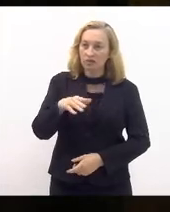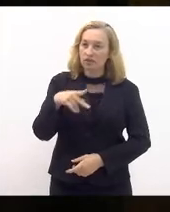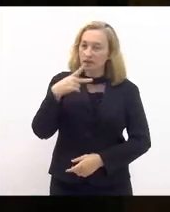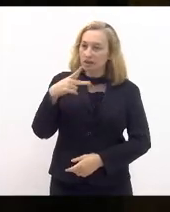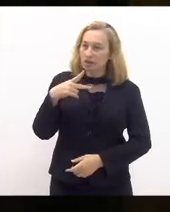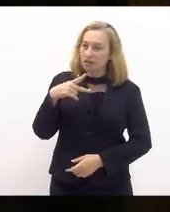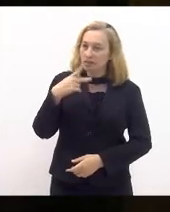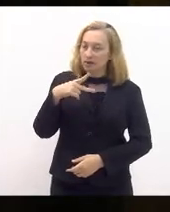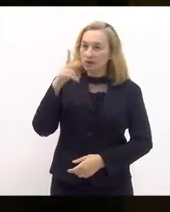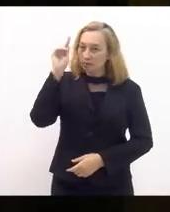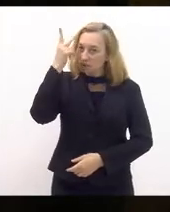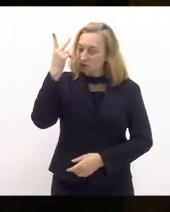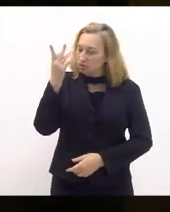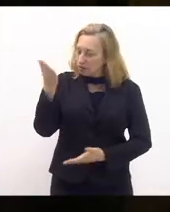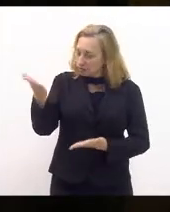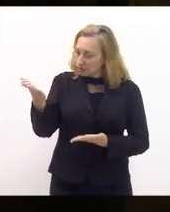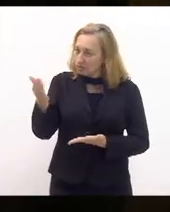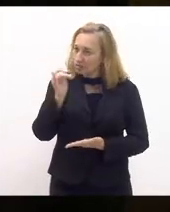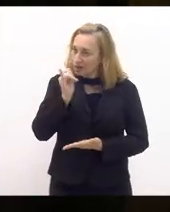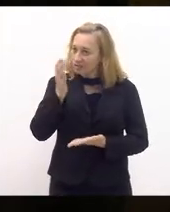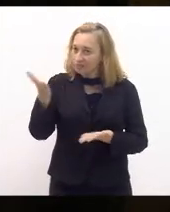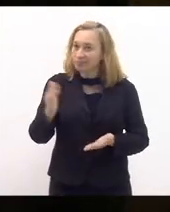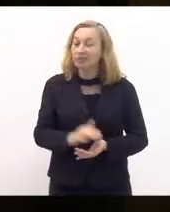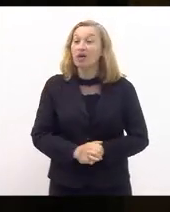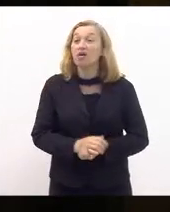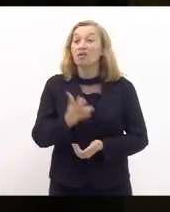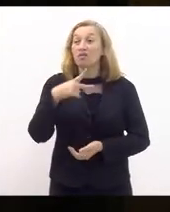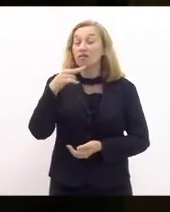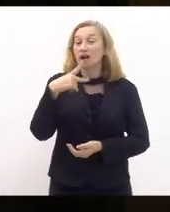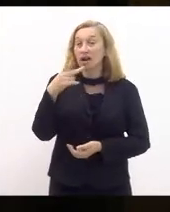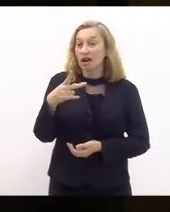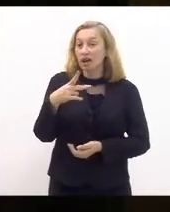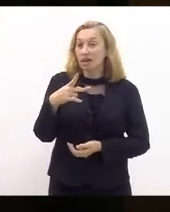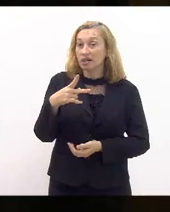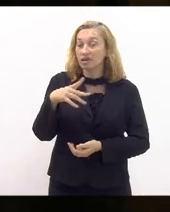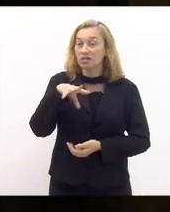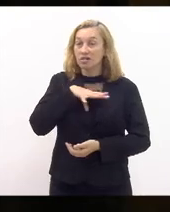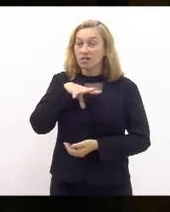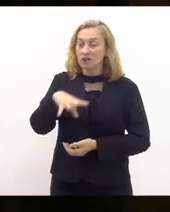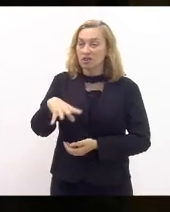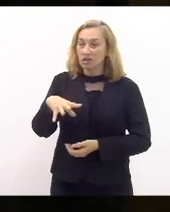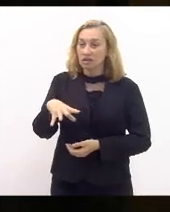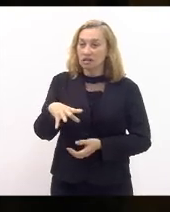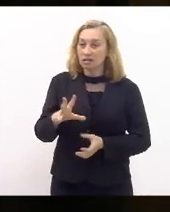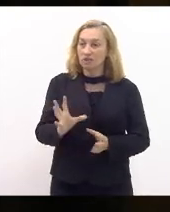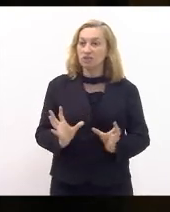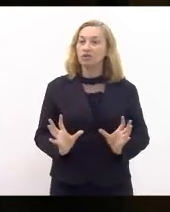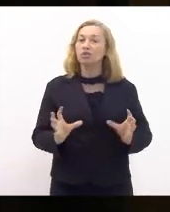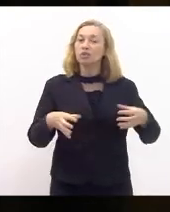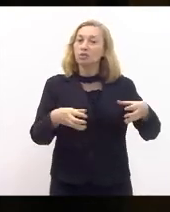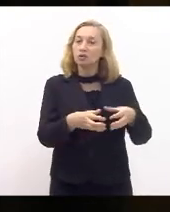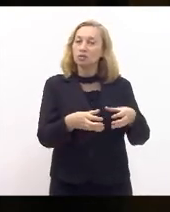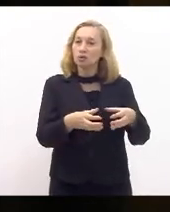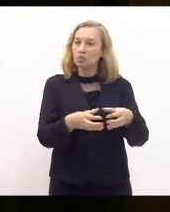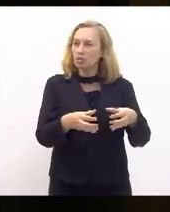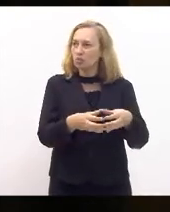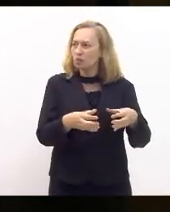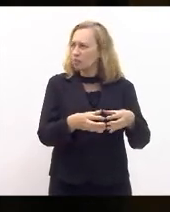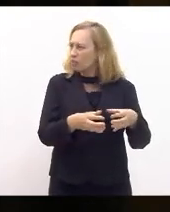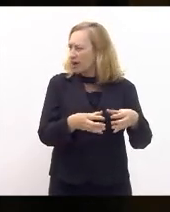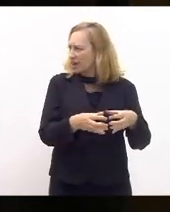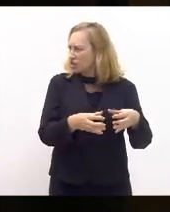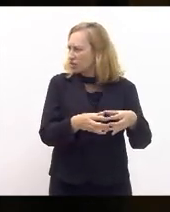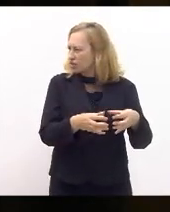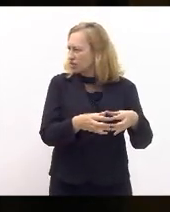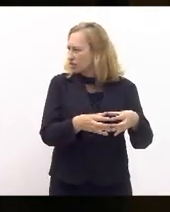contando uma história para o senhor. Vou falar sobre a supremacia vascaína na reitoria da UERJ. O senhor sabe que